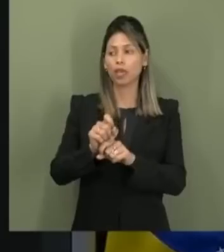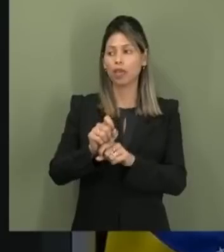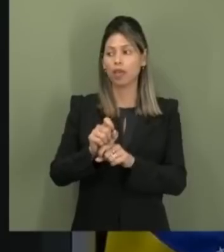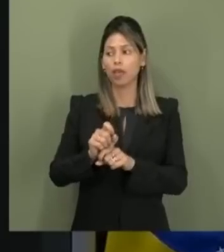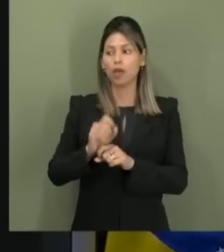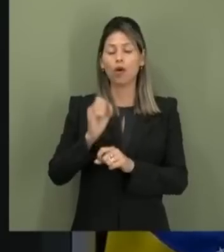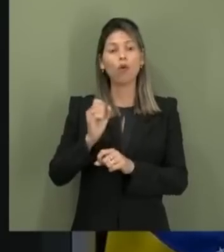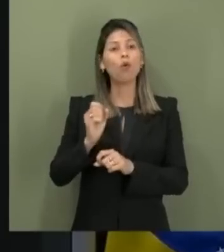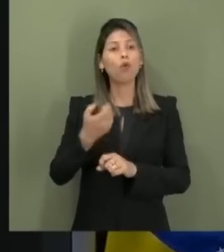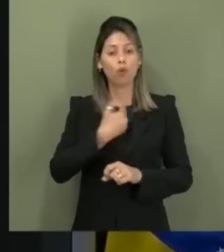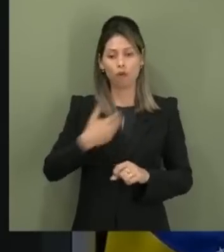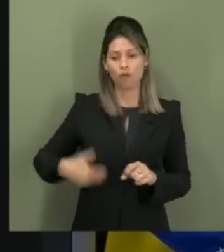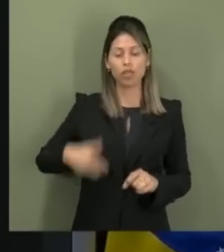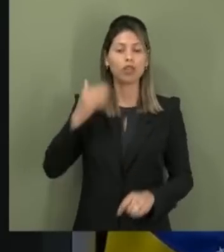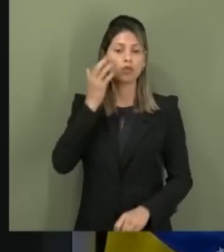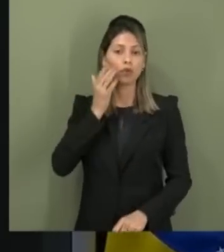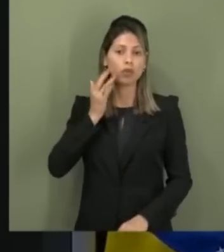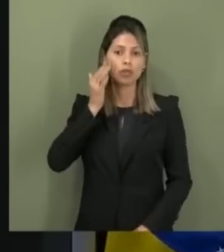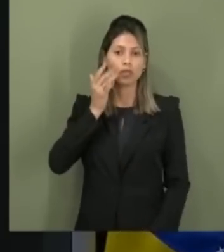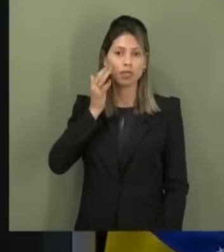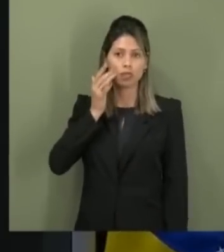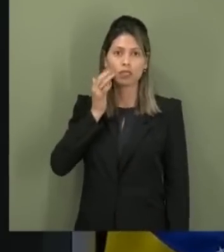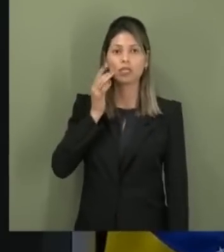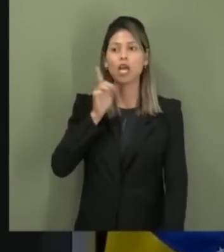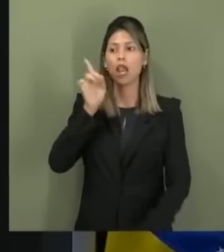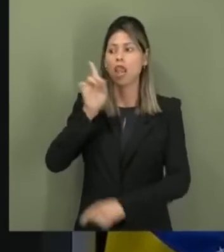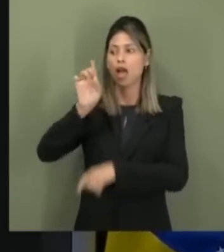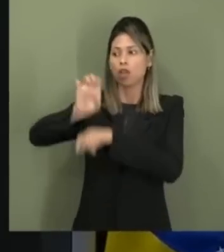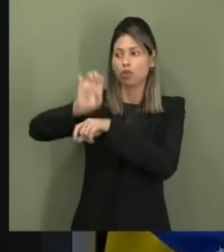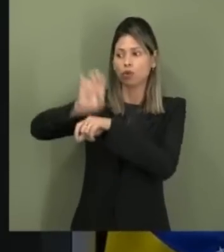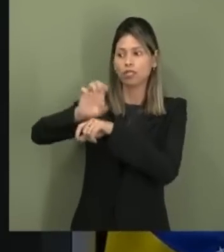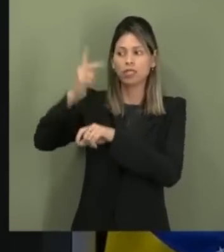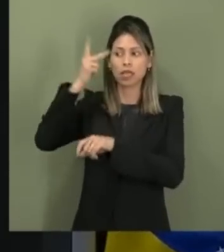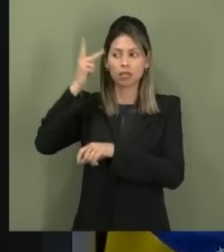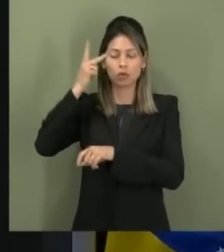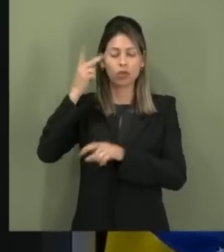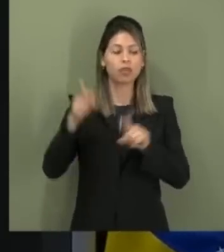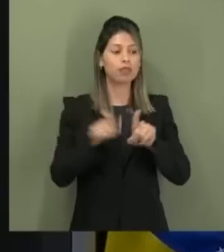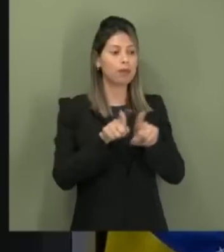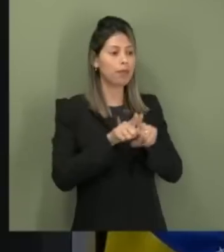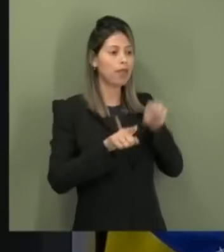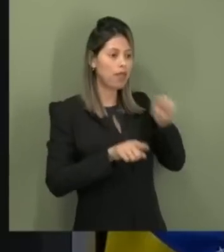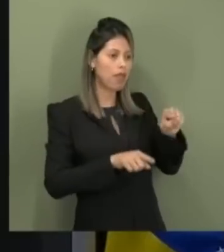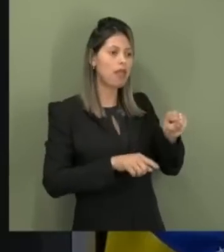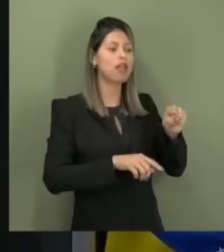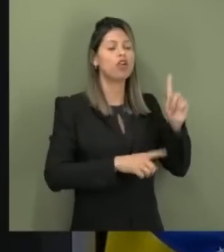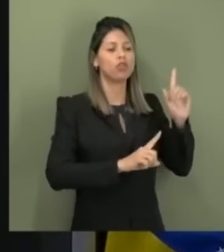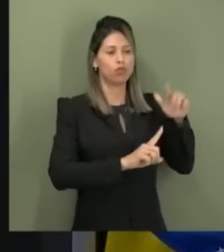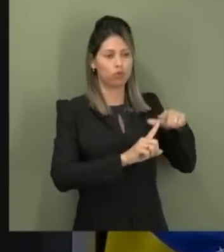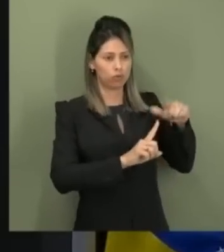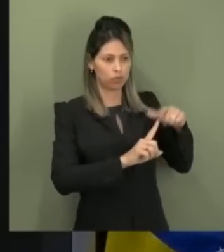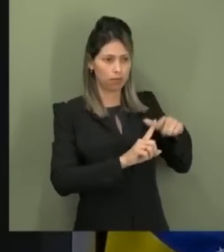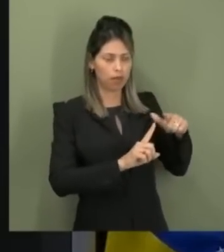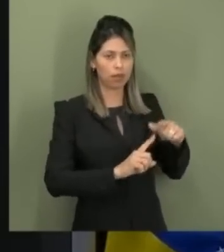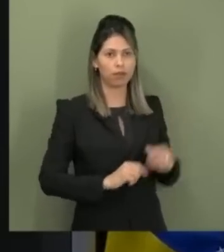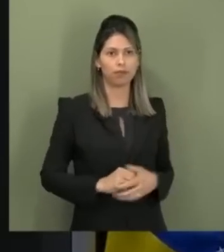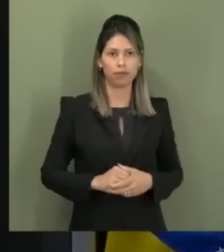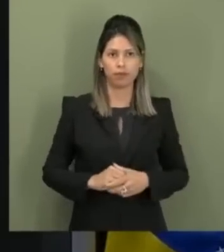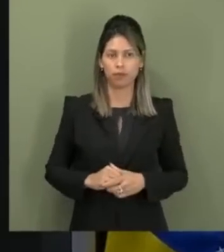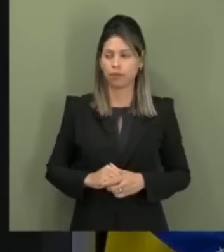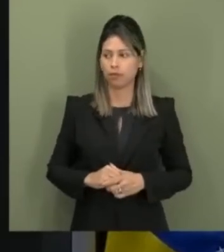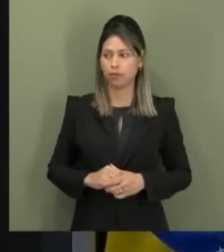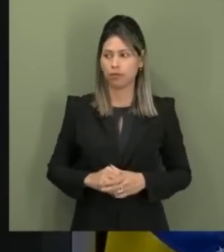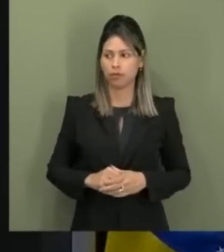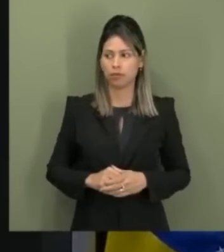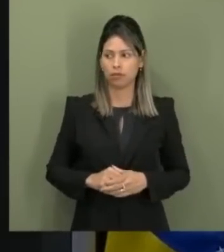Júnior, por providenciarem a escolta necessária. Quero aqui fazer um registro também, um